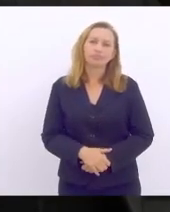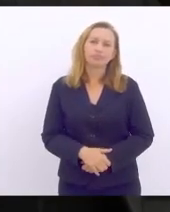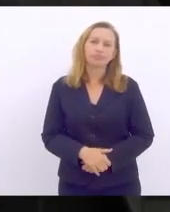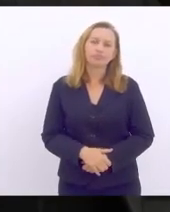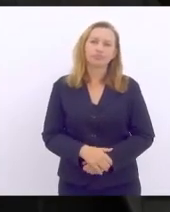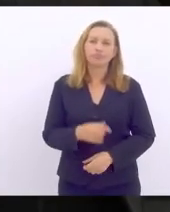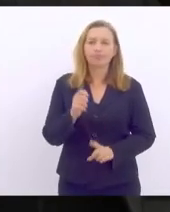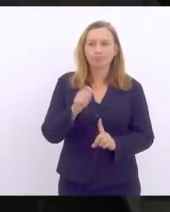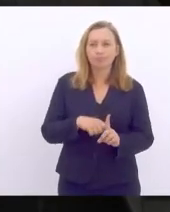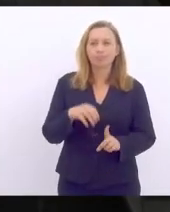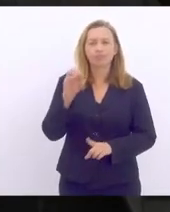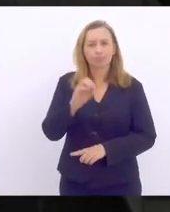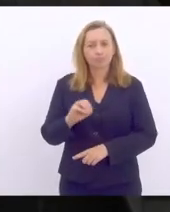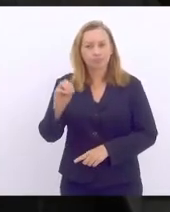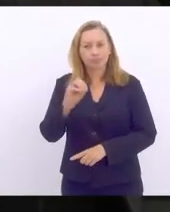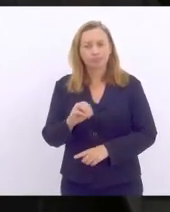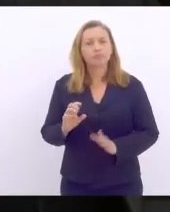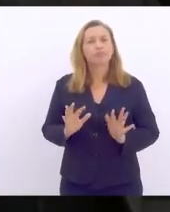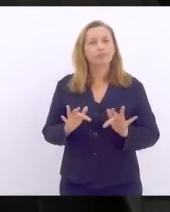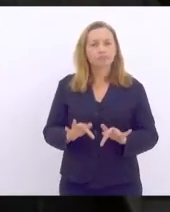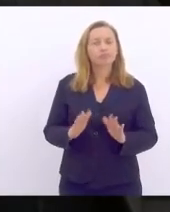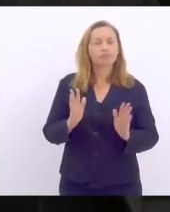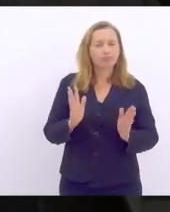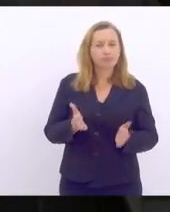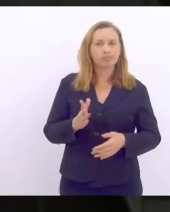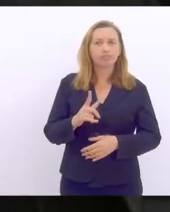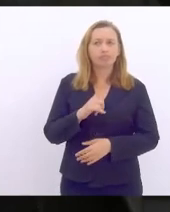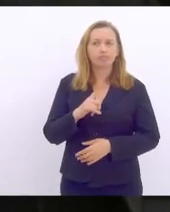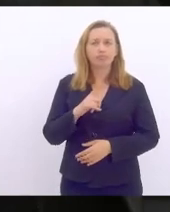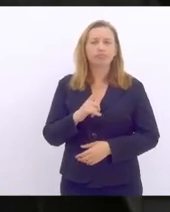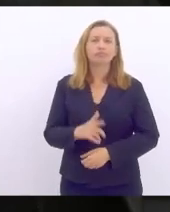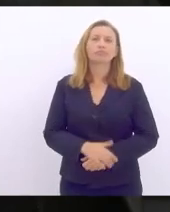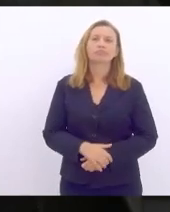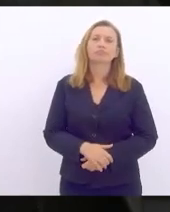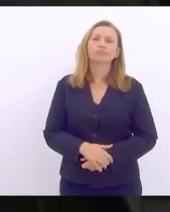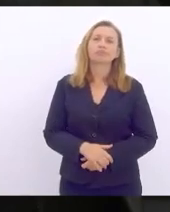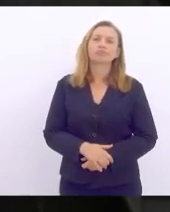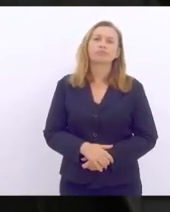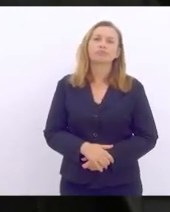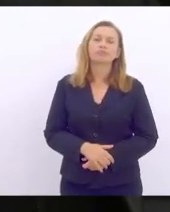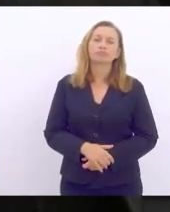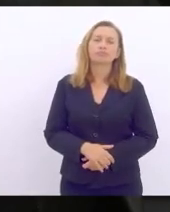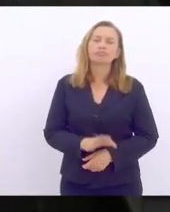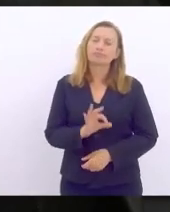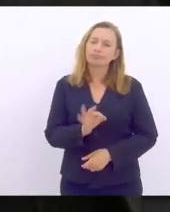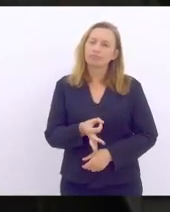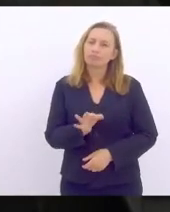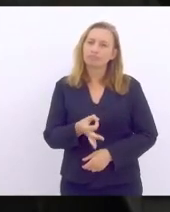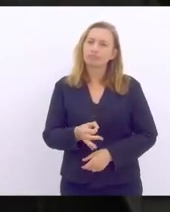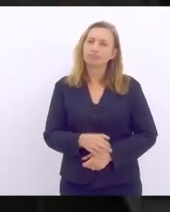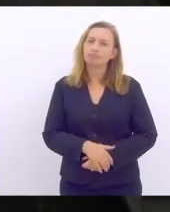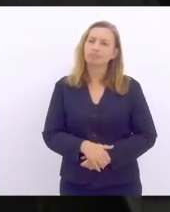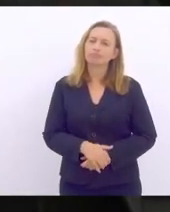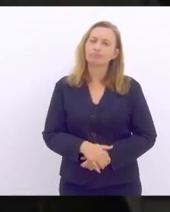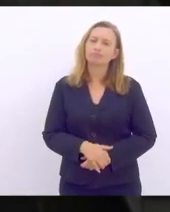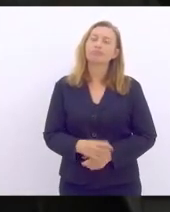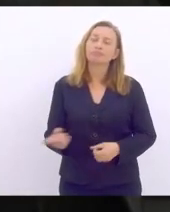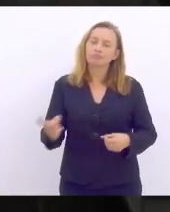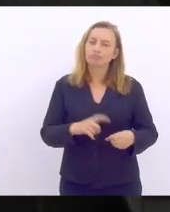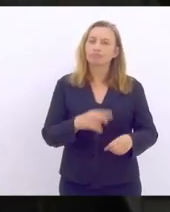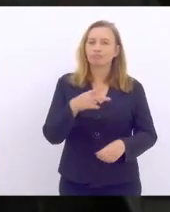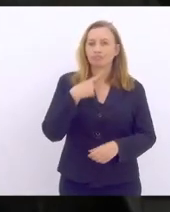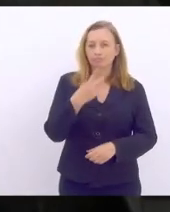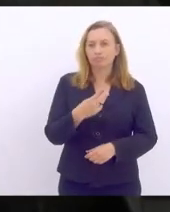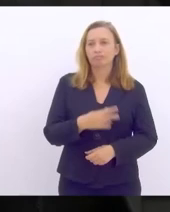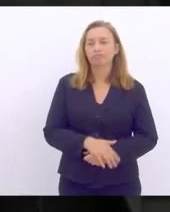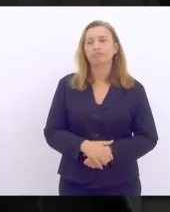o mês de outubro o mês final para que haja o pleito e consistentemente volto a